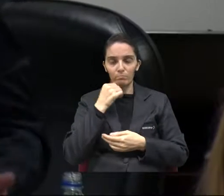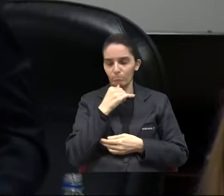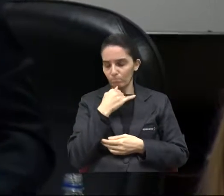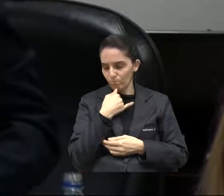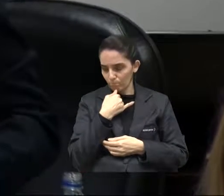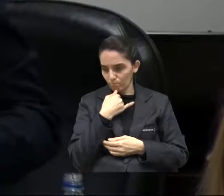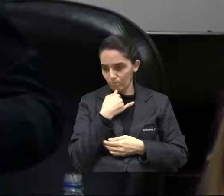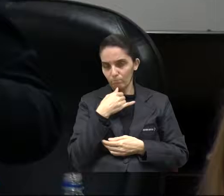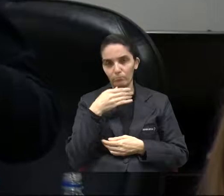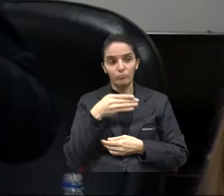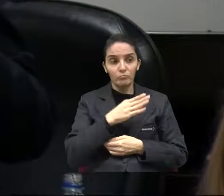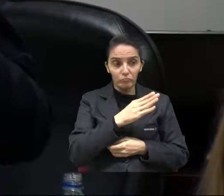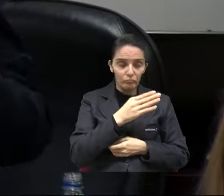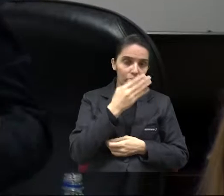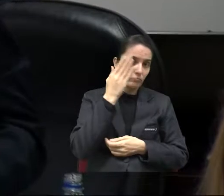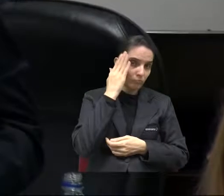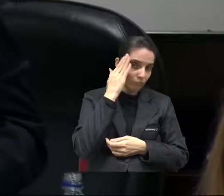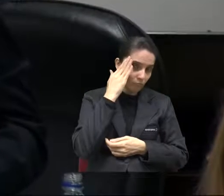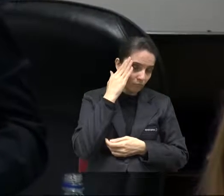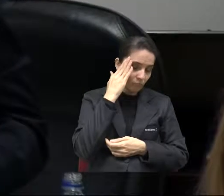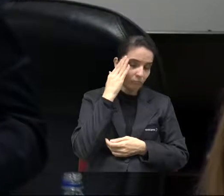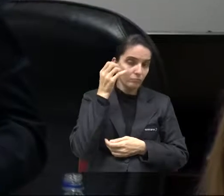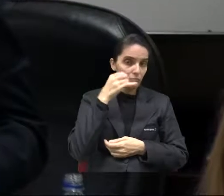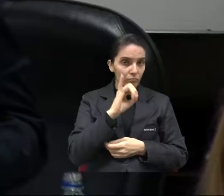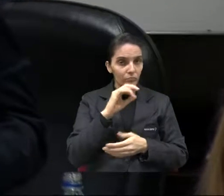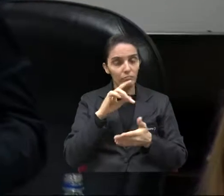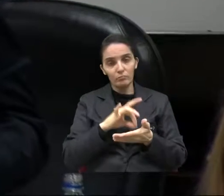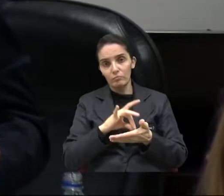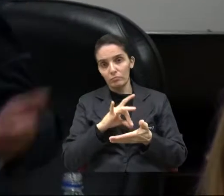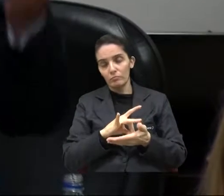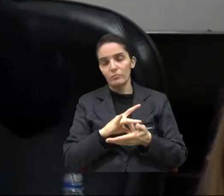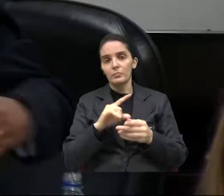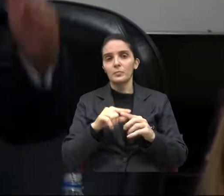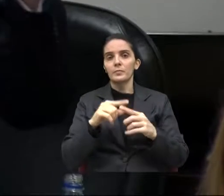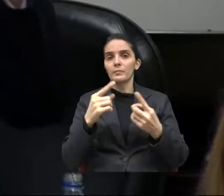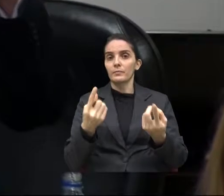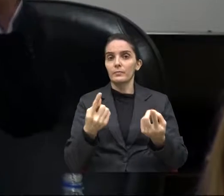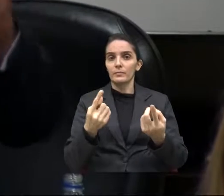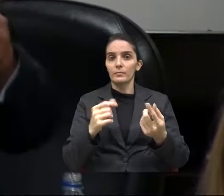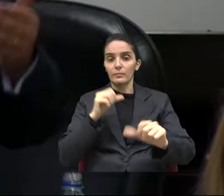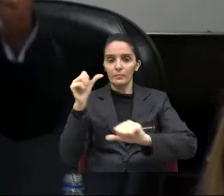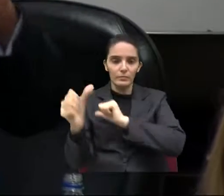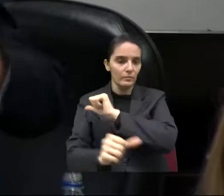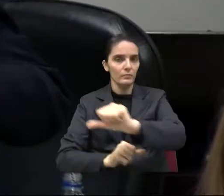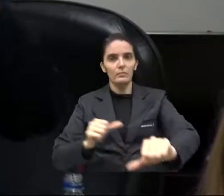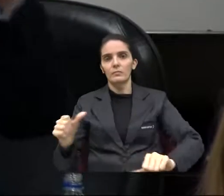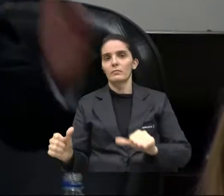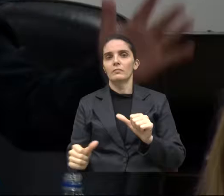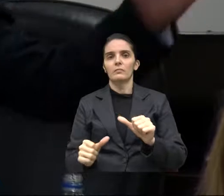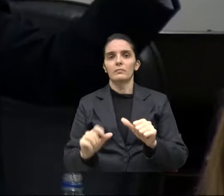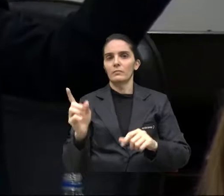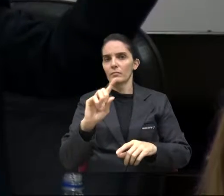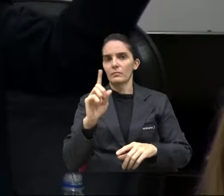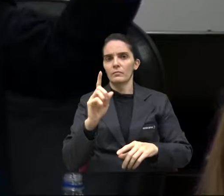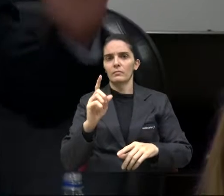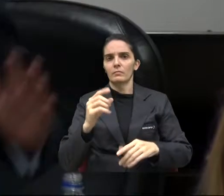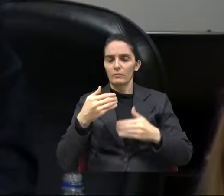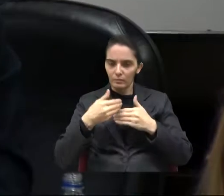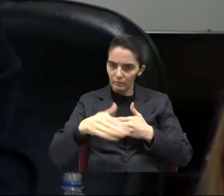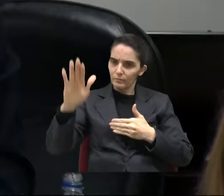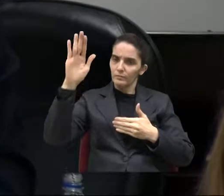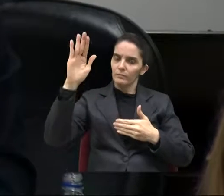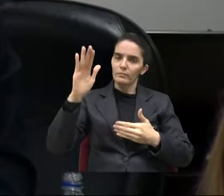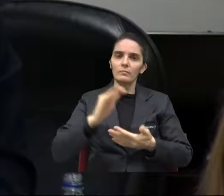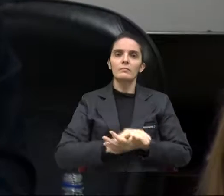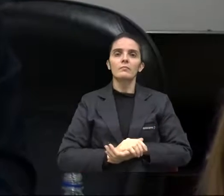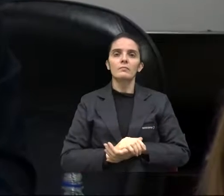fui lá para saber a respeito, porém, reverteu-se a notícia e disse que agora vai. Que